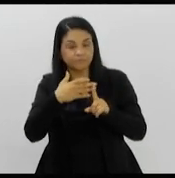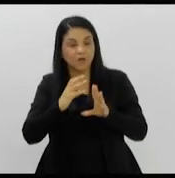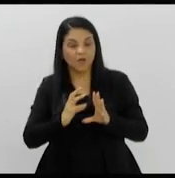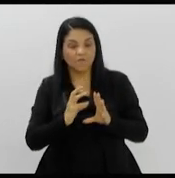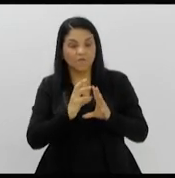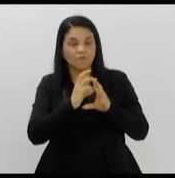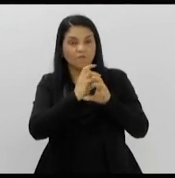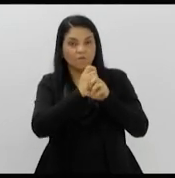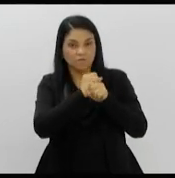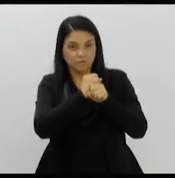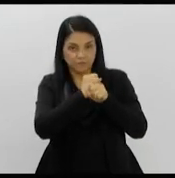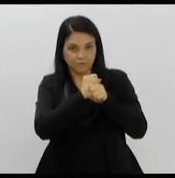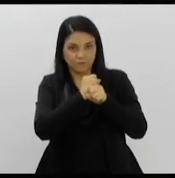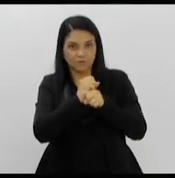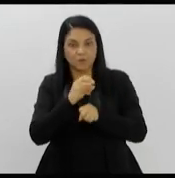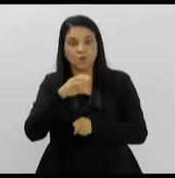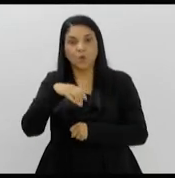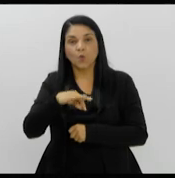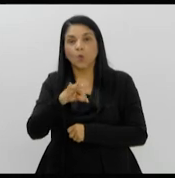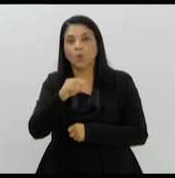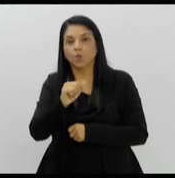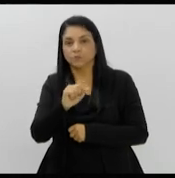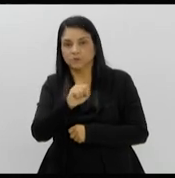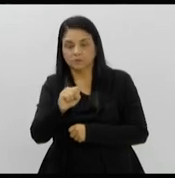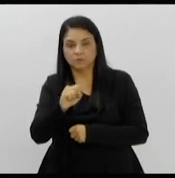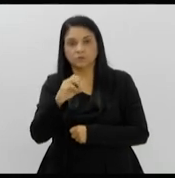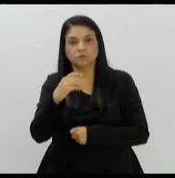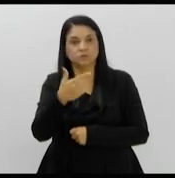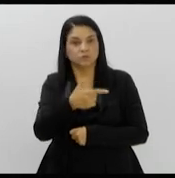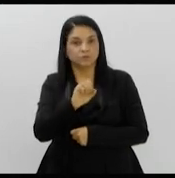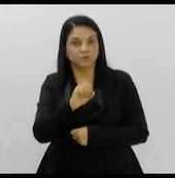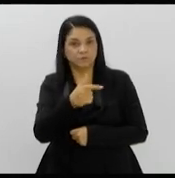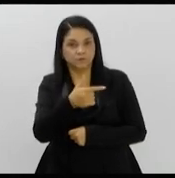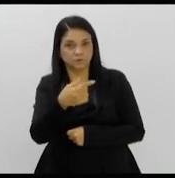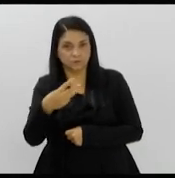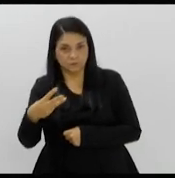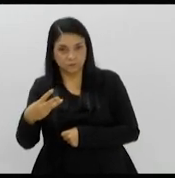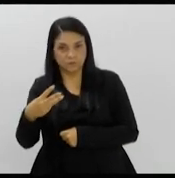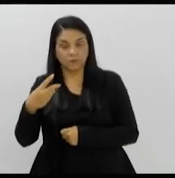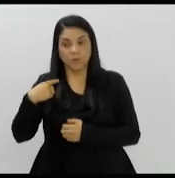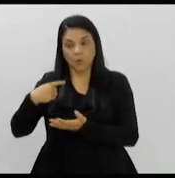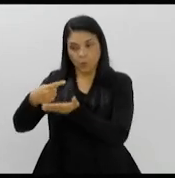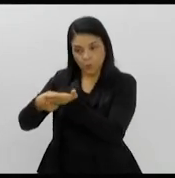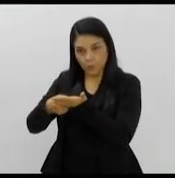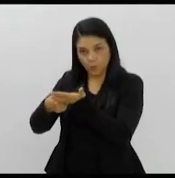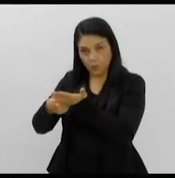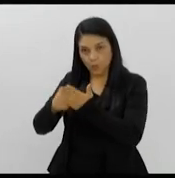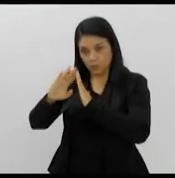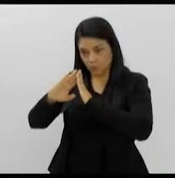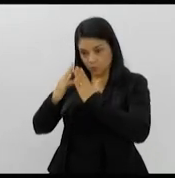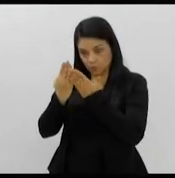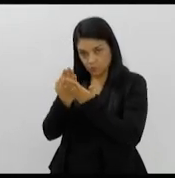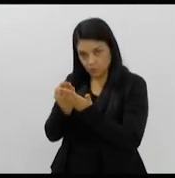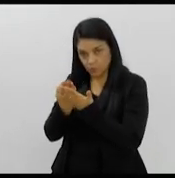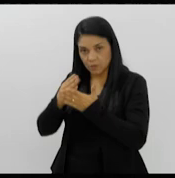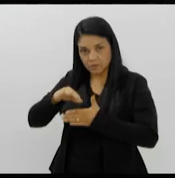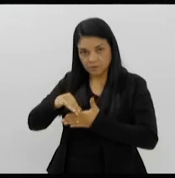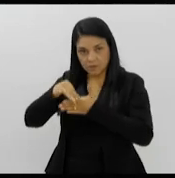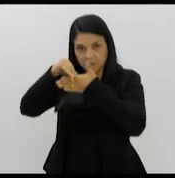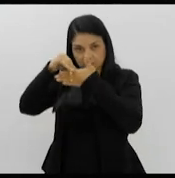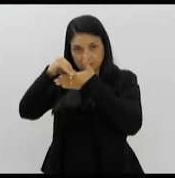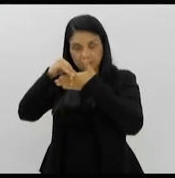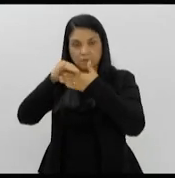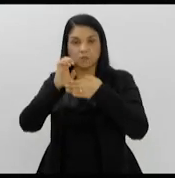de 2023 e no acordo que fizemos no colégio de líderes com o é que a